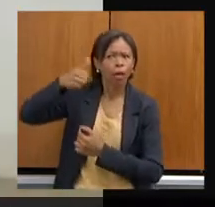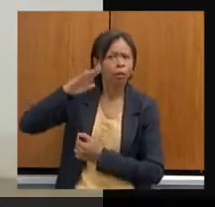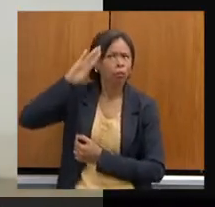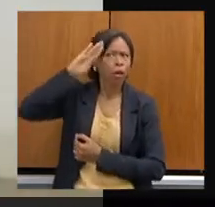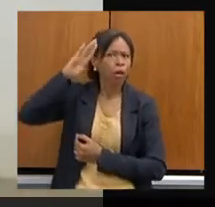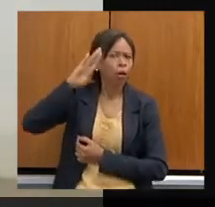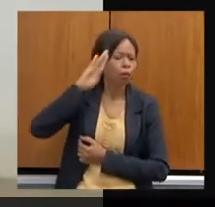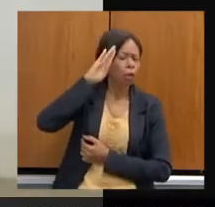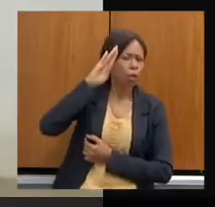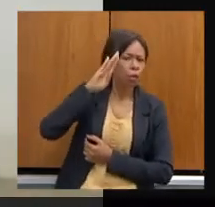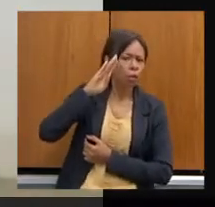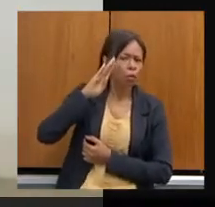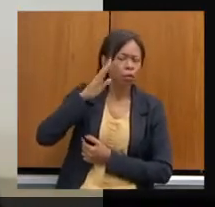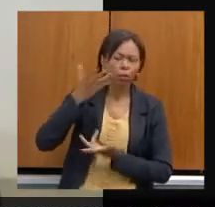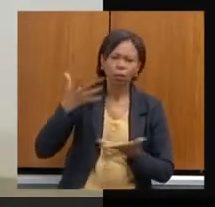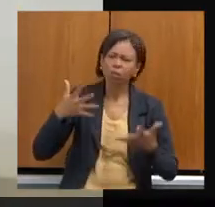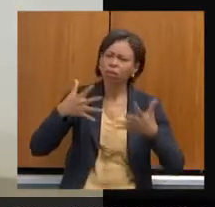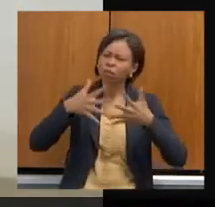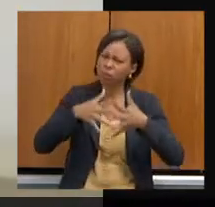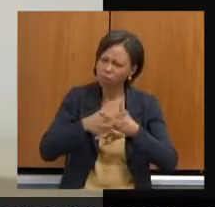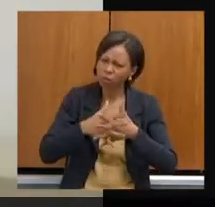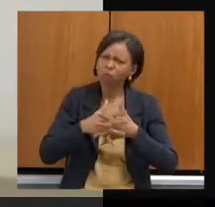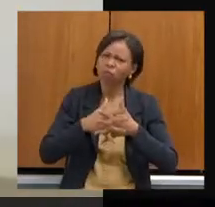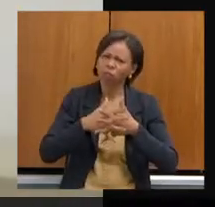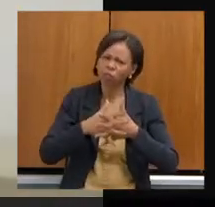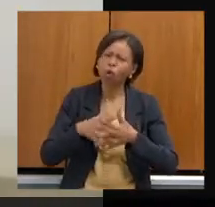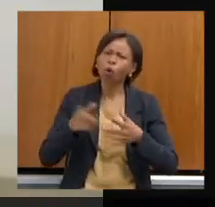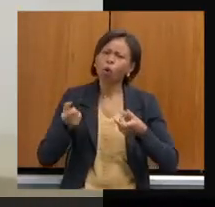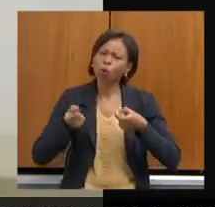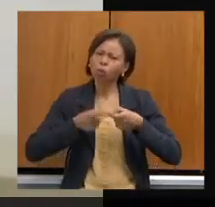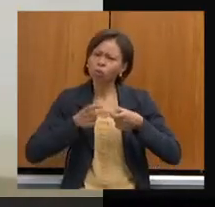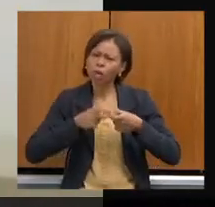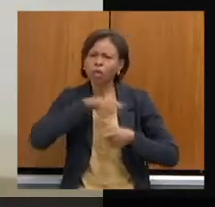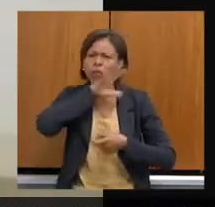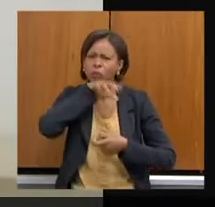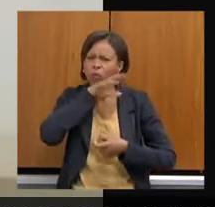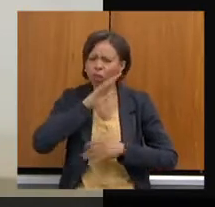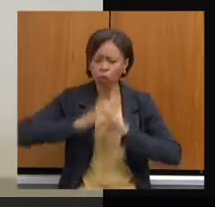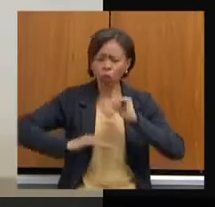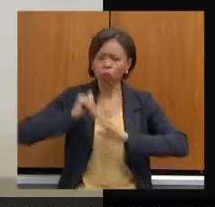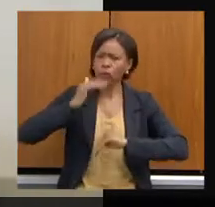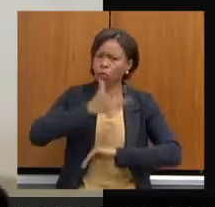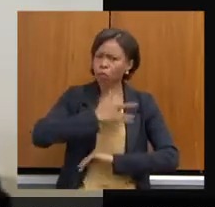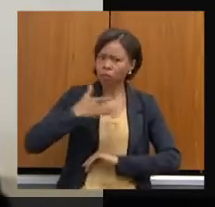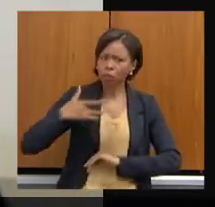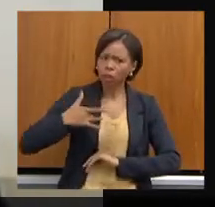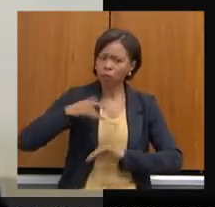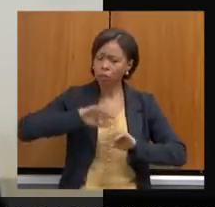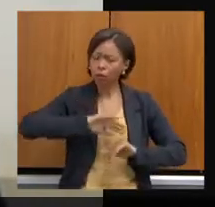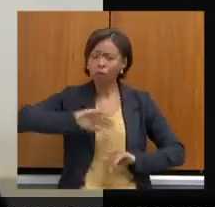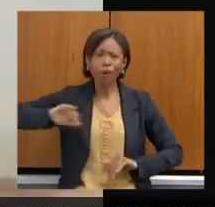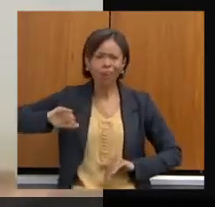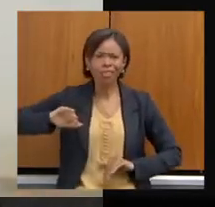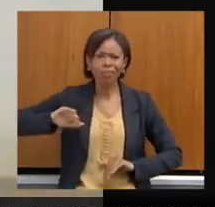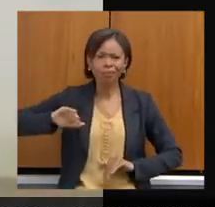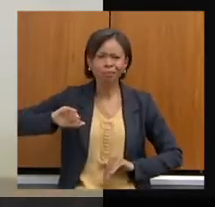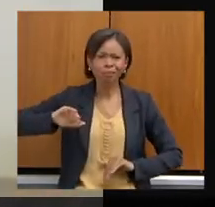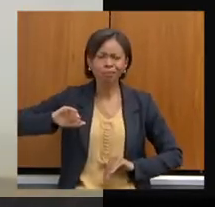interpretação os médicos veterinários por profissionais de saúde chegaram Bora